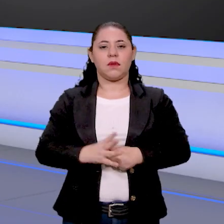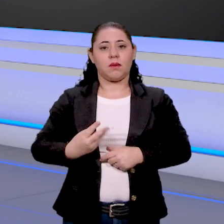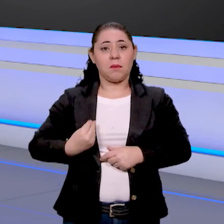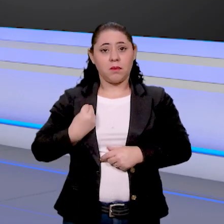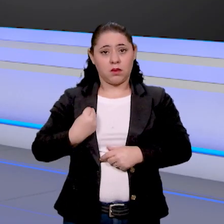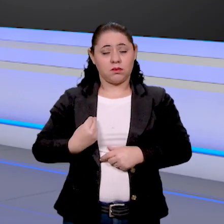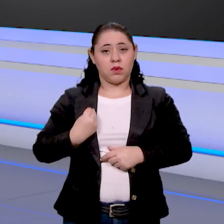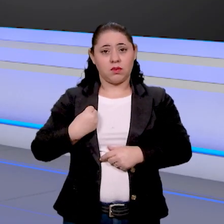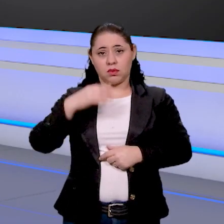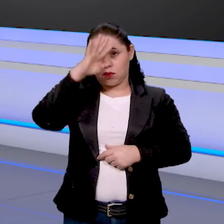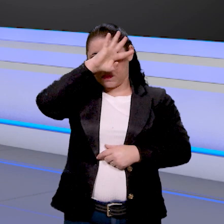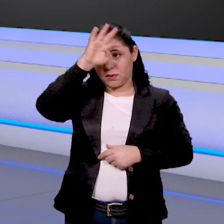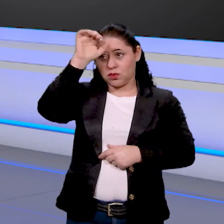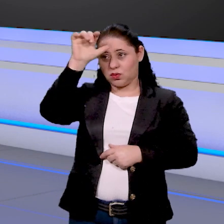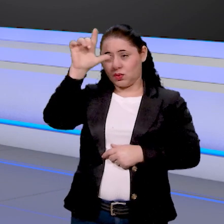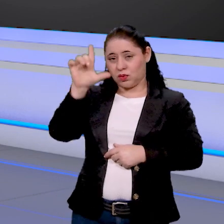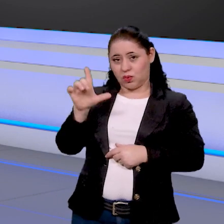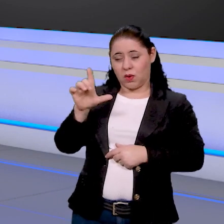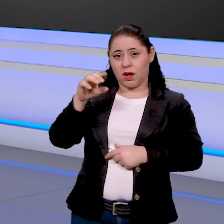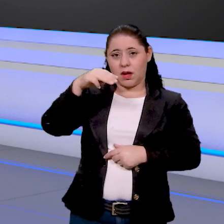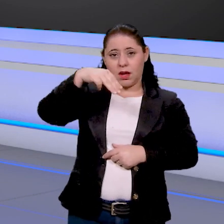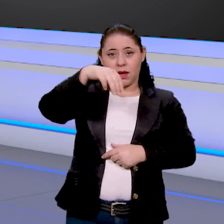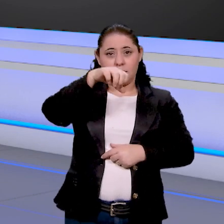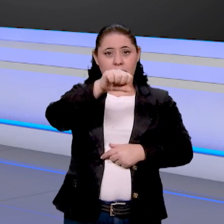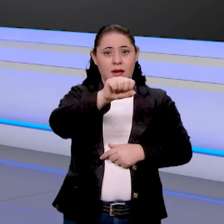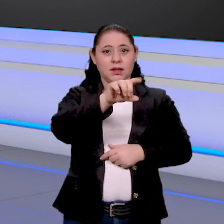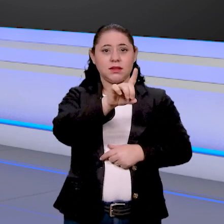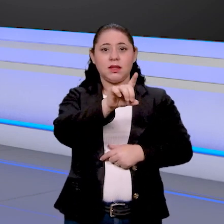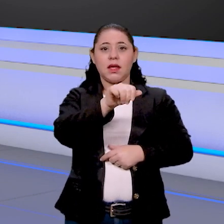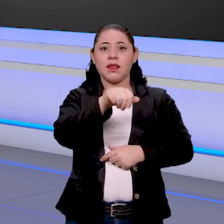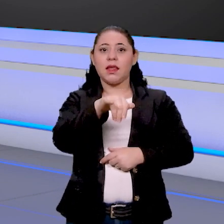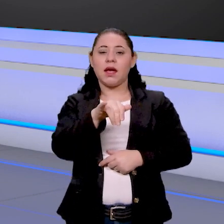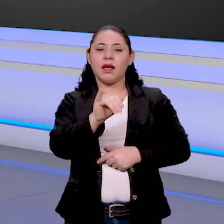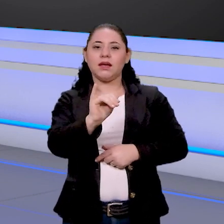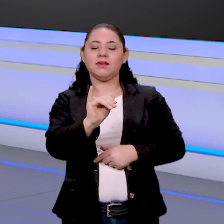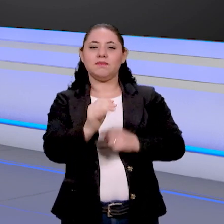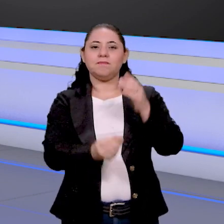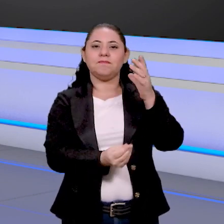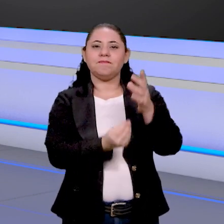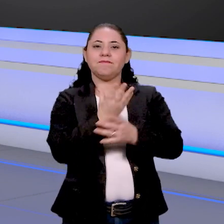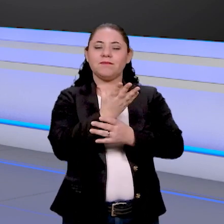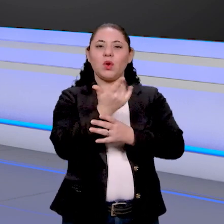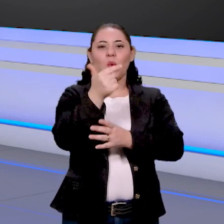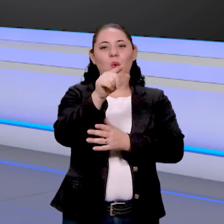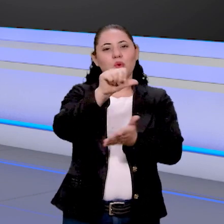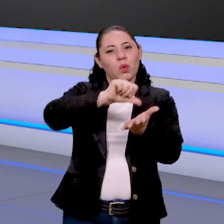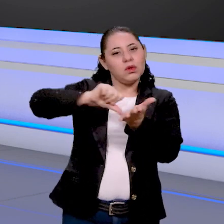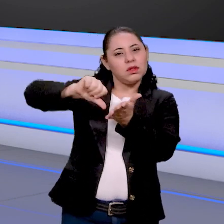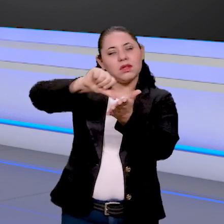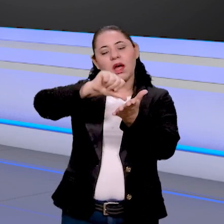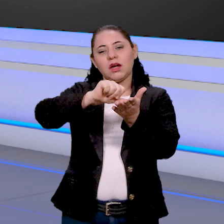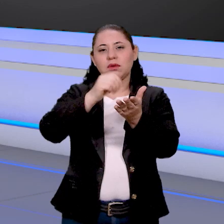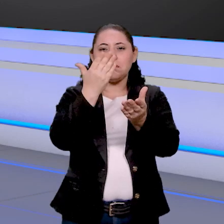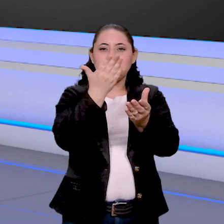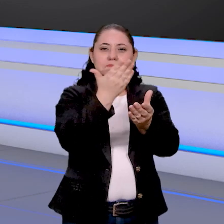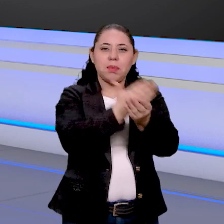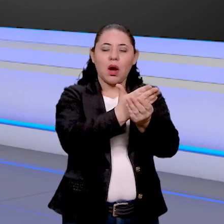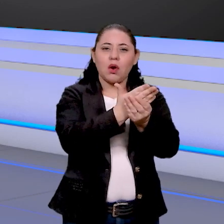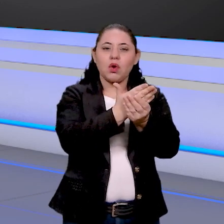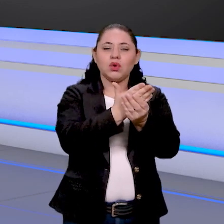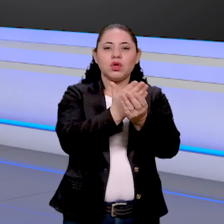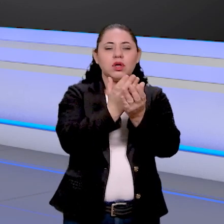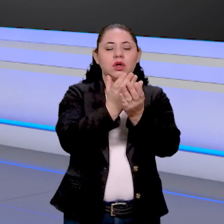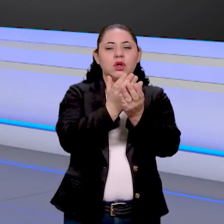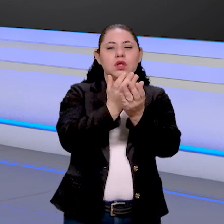A participação de Mato Grosso do Sul no MSD resultou na instalação de mais uma unidade de processamento